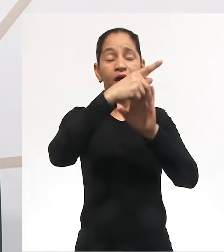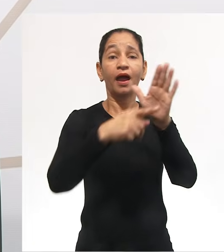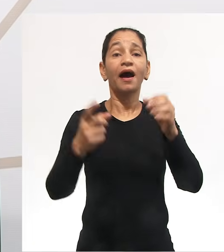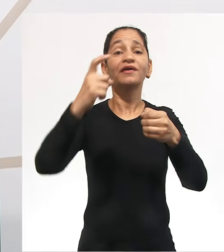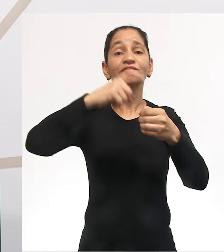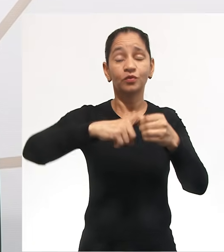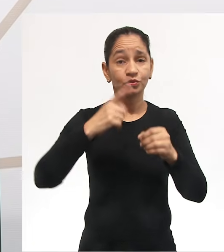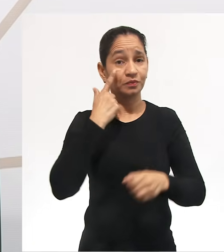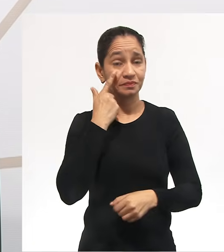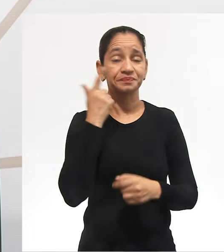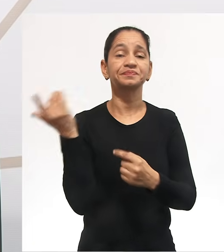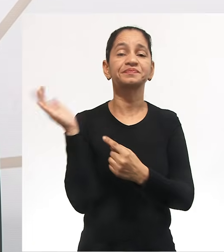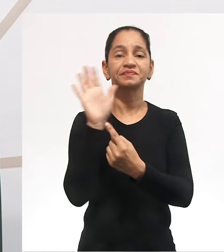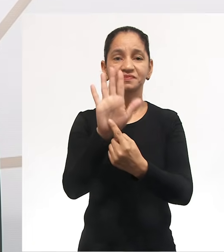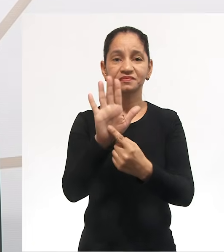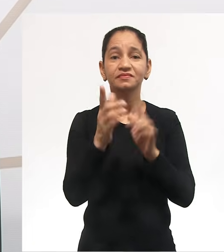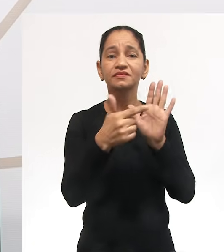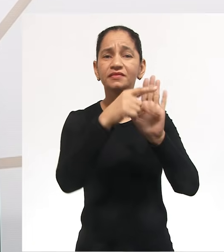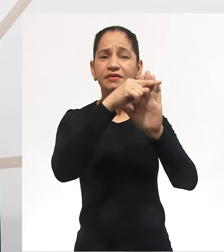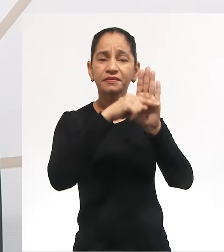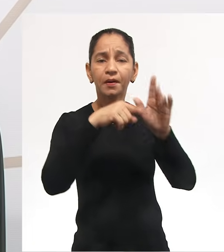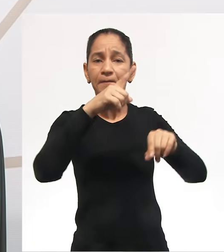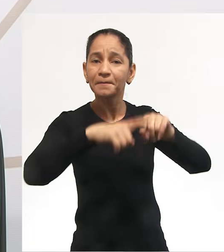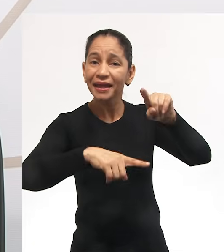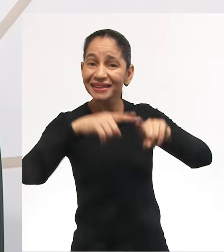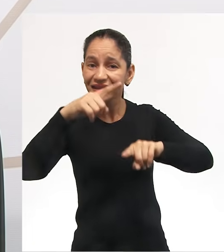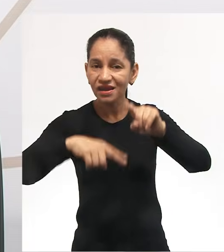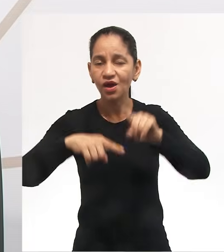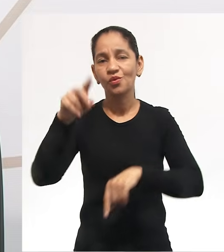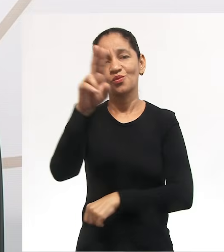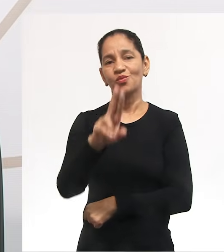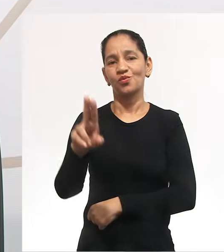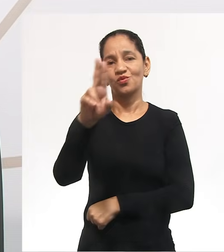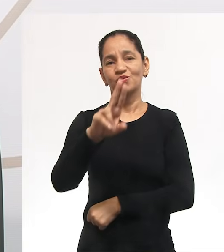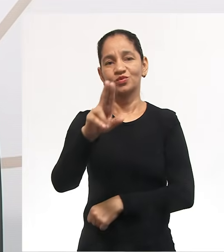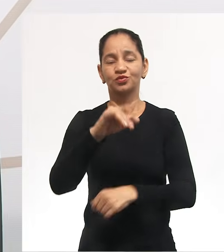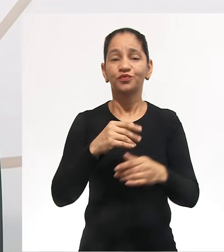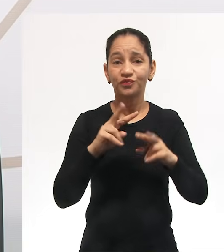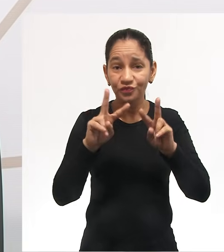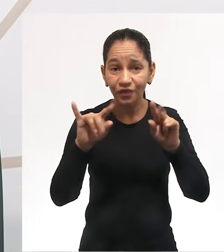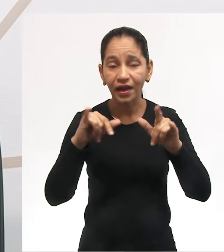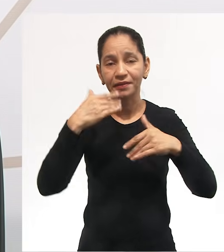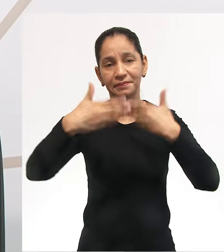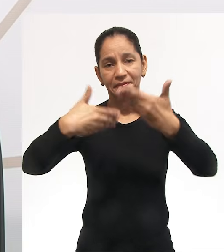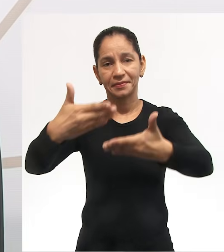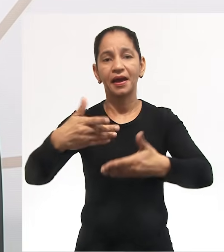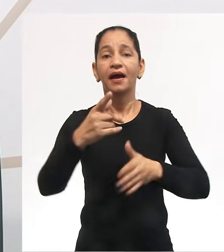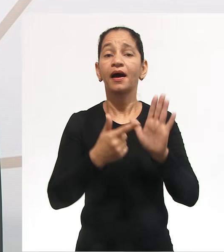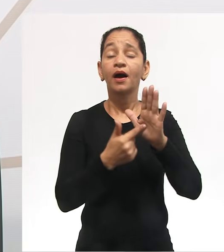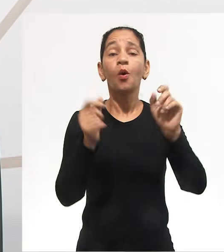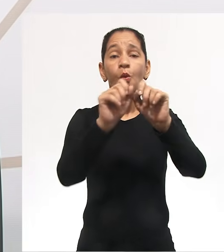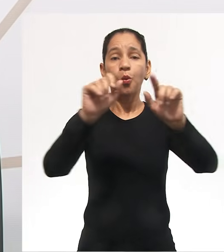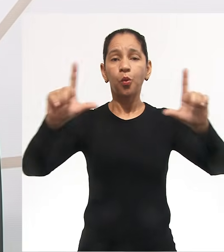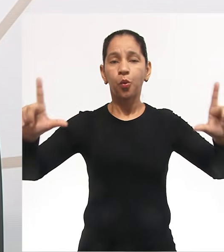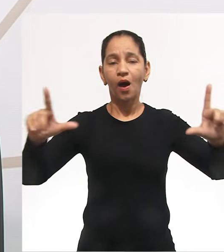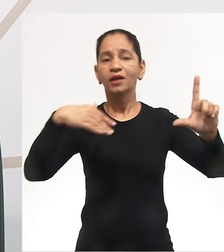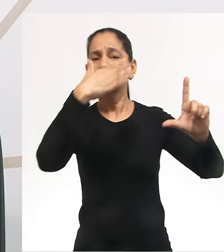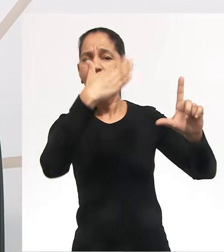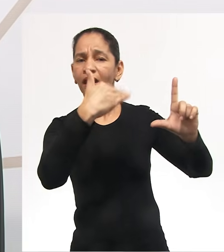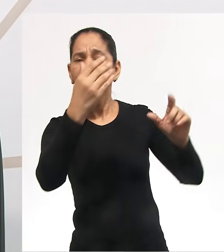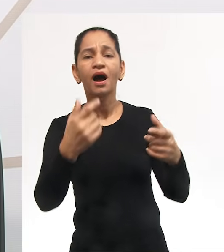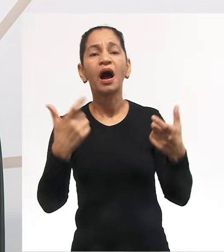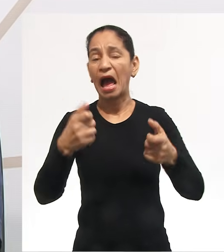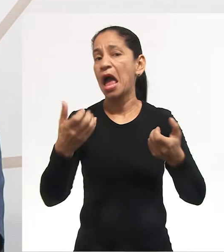foram super receptivas, né? Então, nesse primeiro, como voltando, a gente apresentava né, os materiais que nós